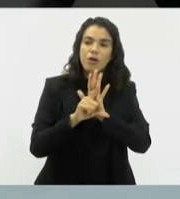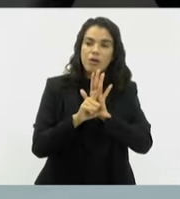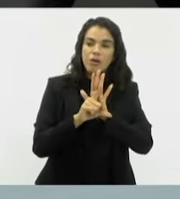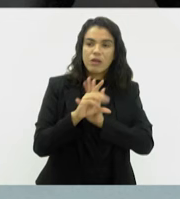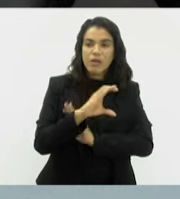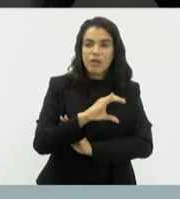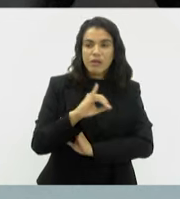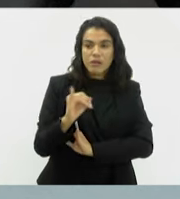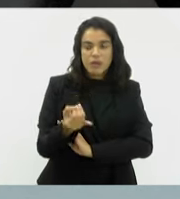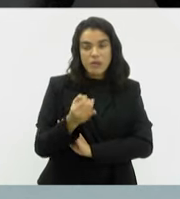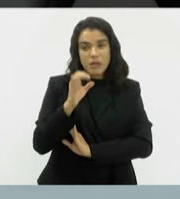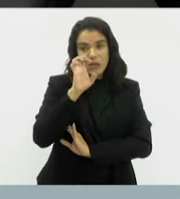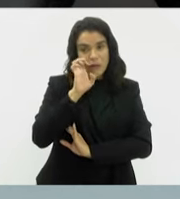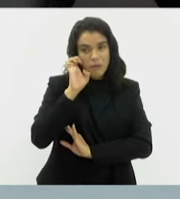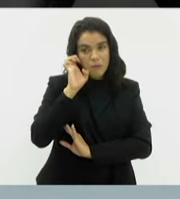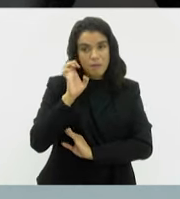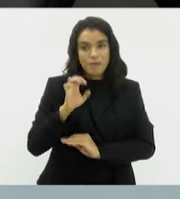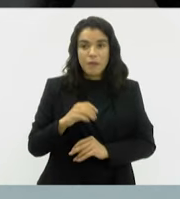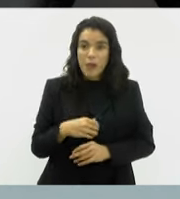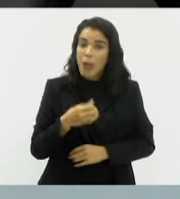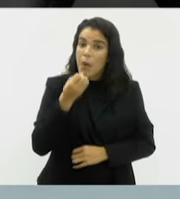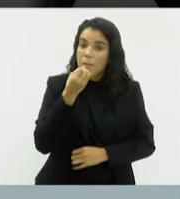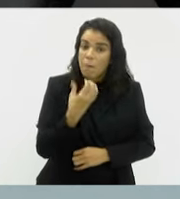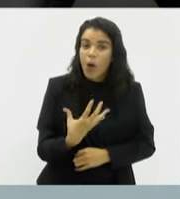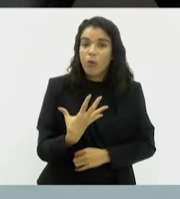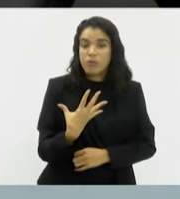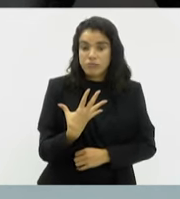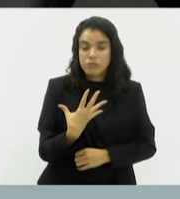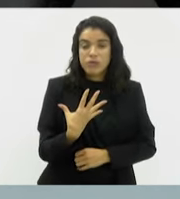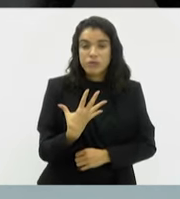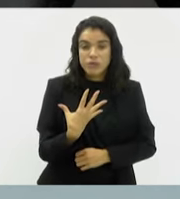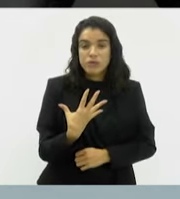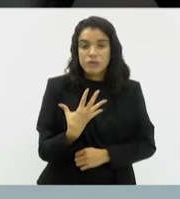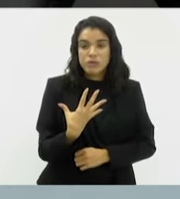CCJ da deputada Élica Takimoto. É um bom encaminhamento.